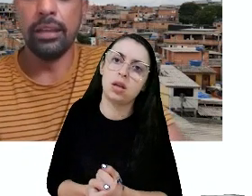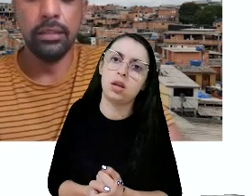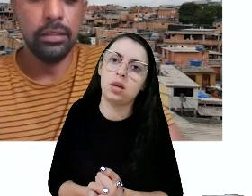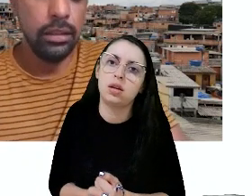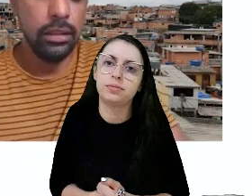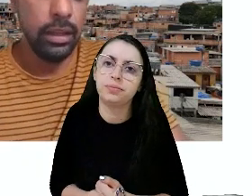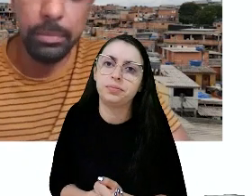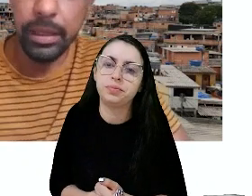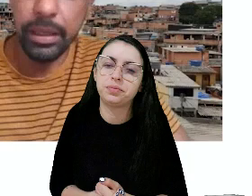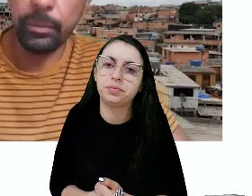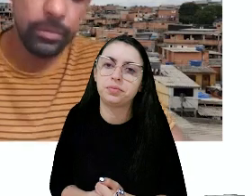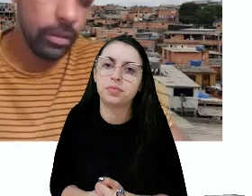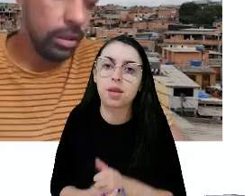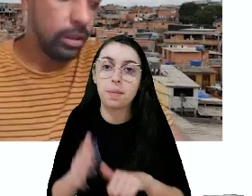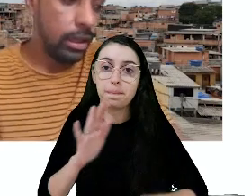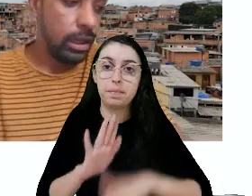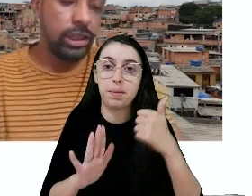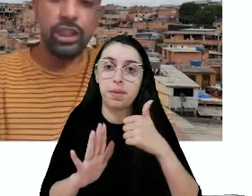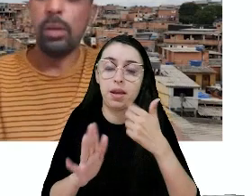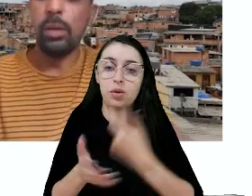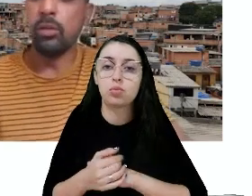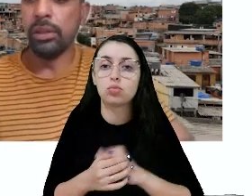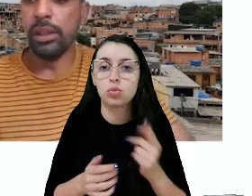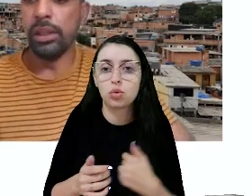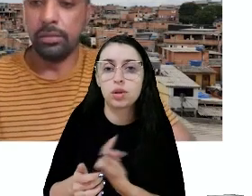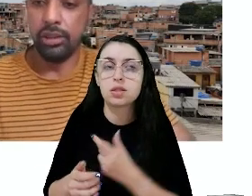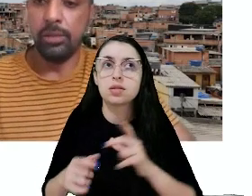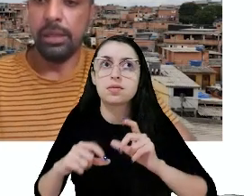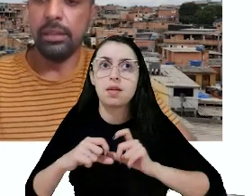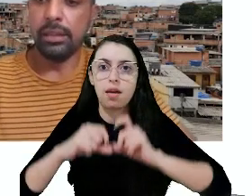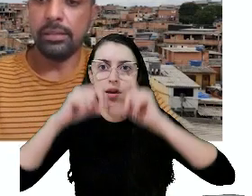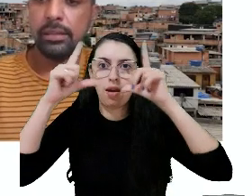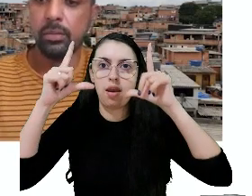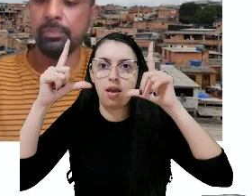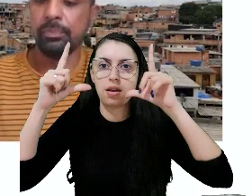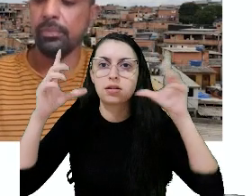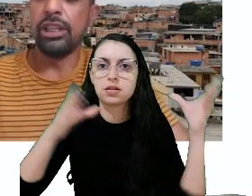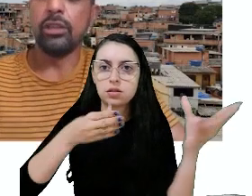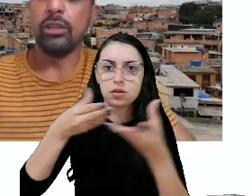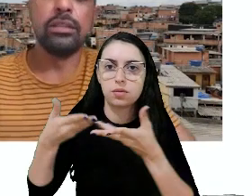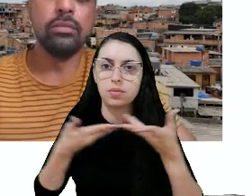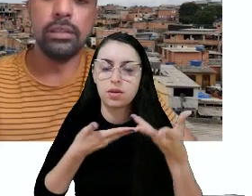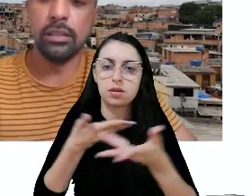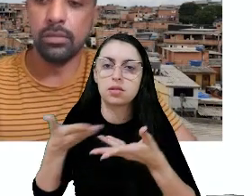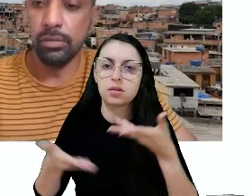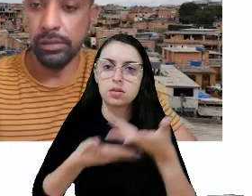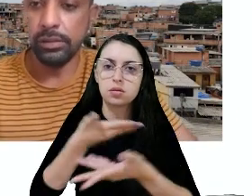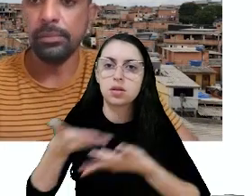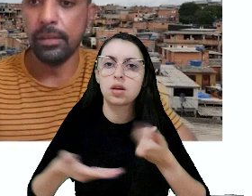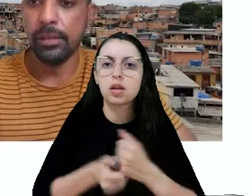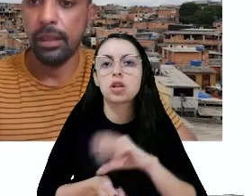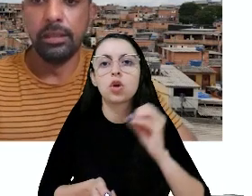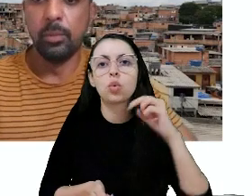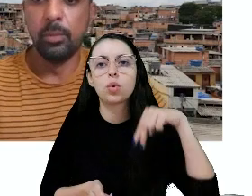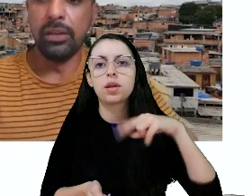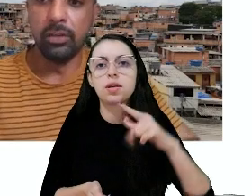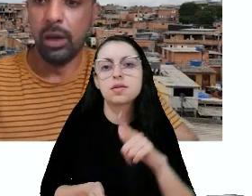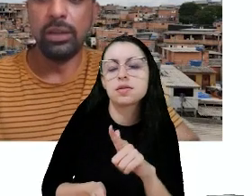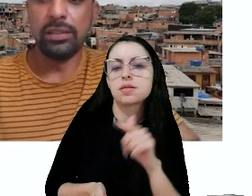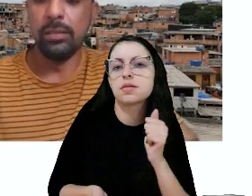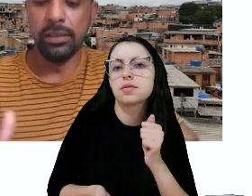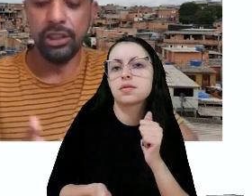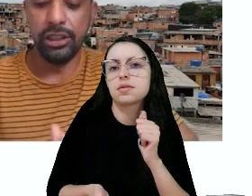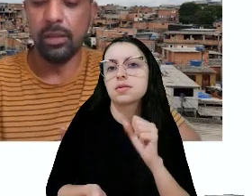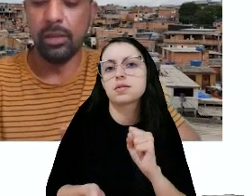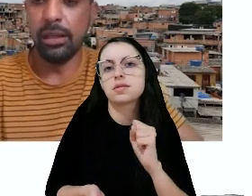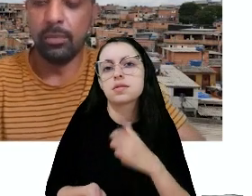favelas primeiro, a gente aumenta o poder de penetração e de atuação dessas ONGs. Então, vou